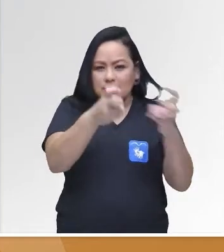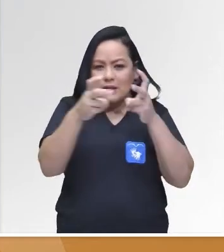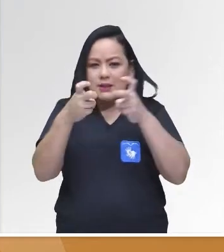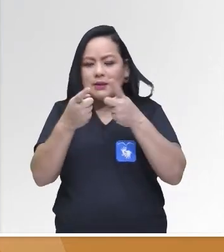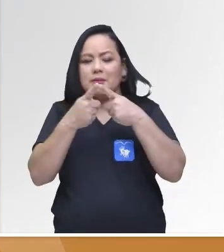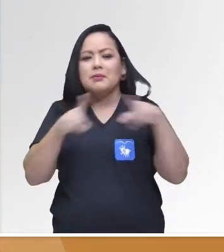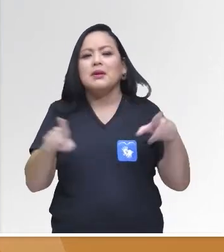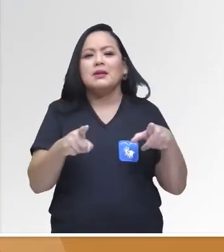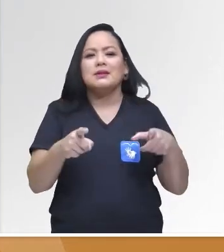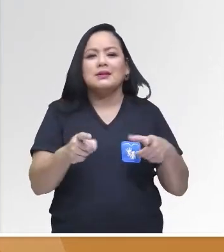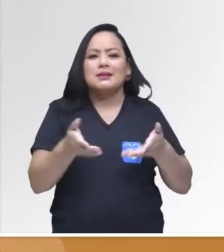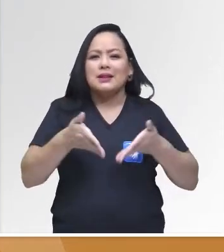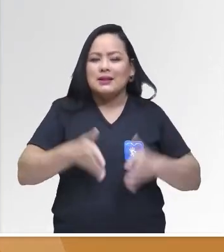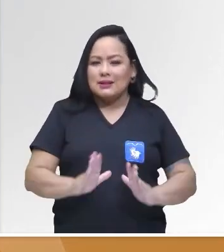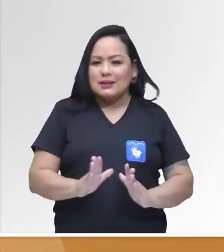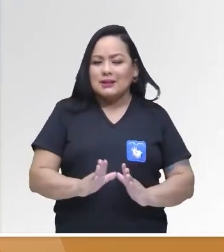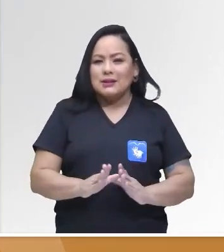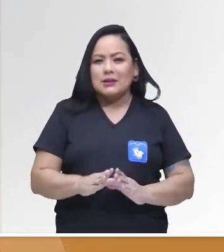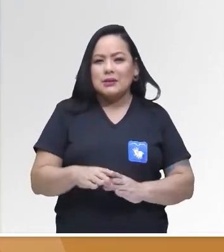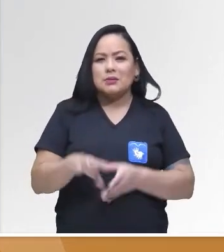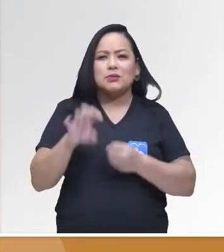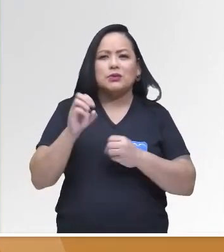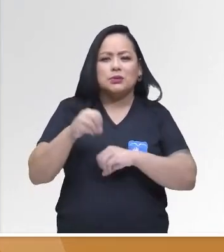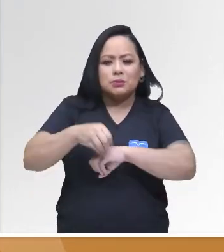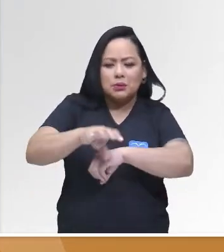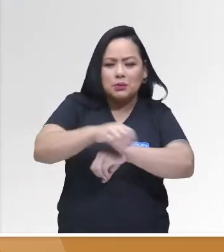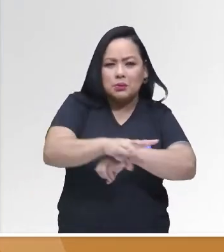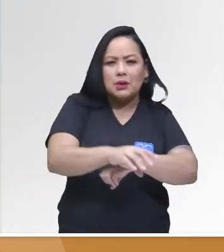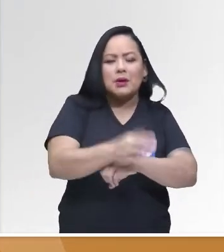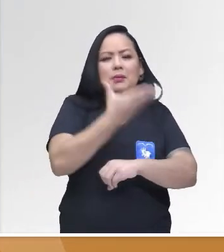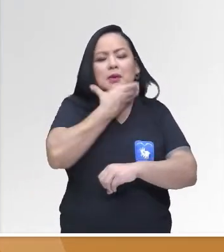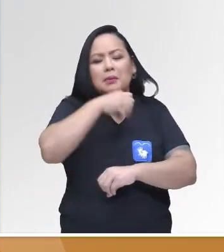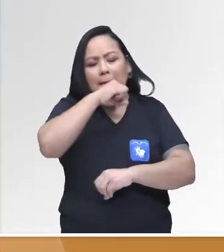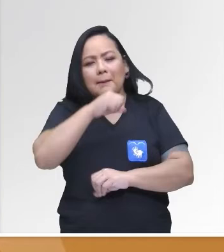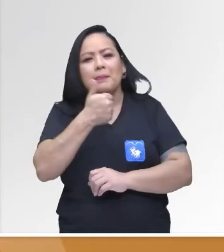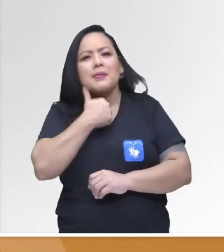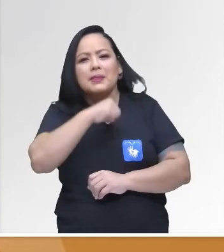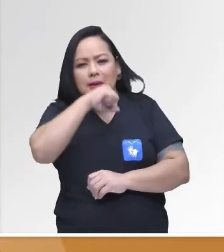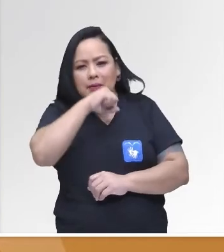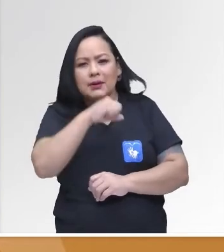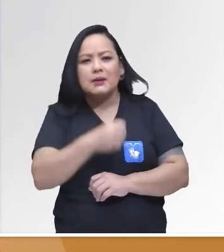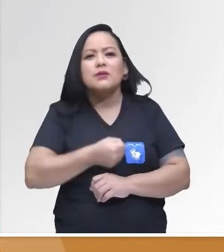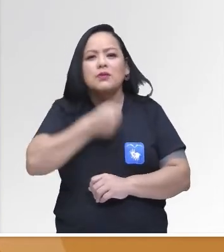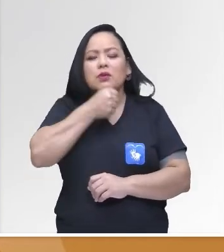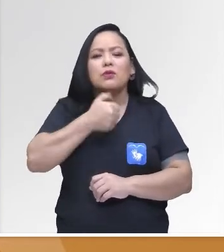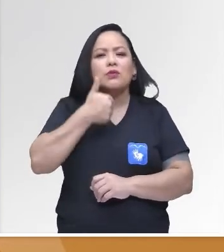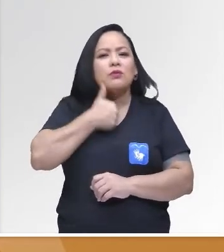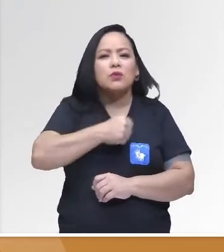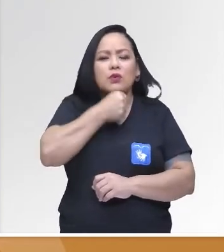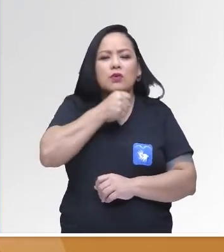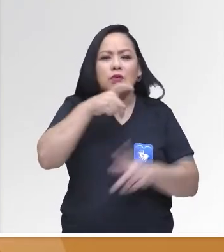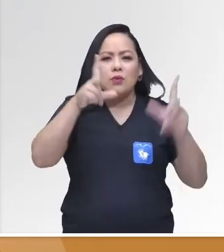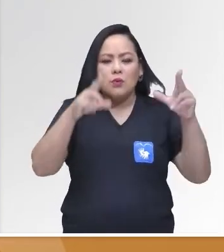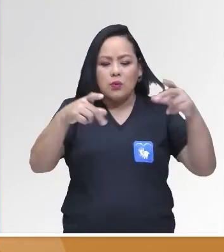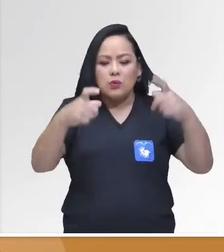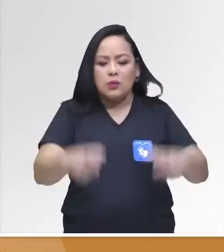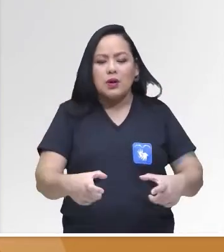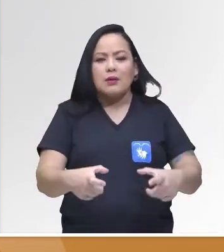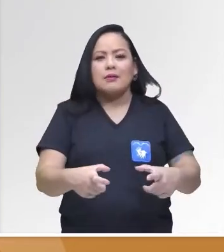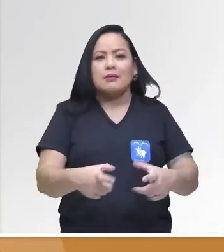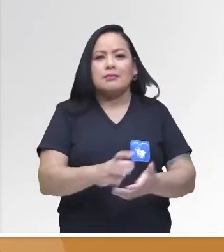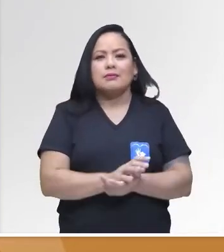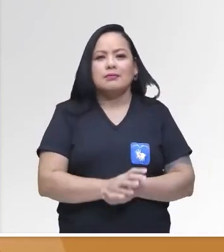nós nascemos e fomos criados por nossos pais, por nossos avós, na mesma cidade, na